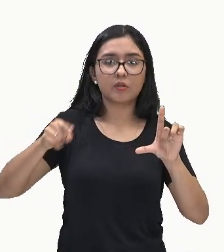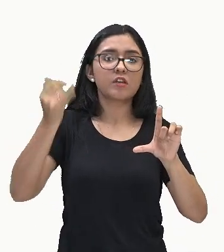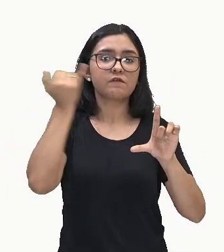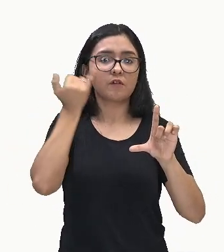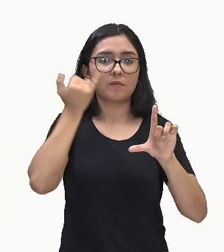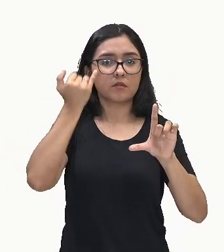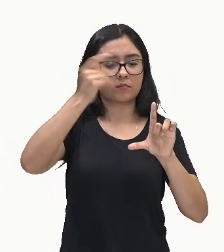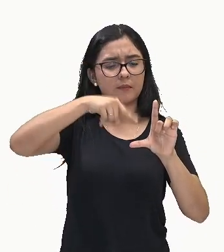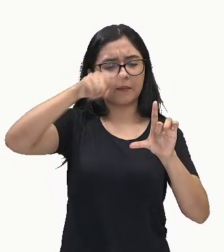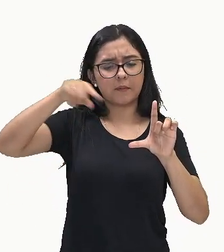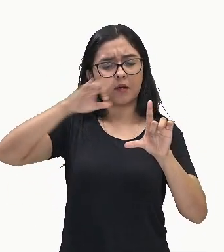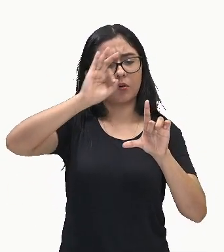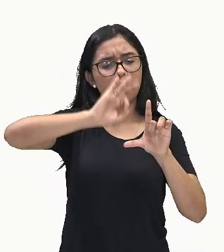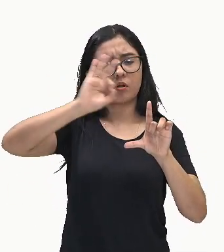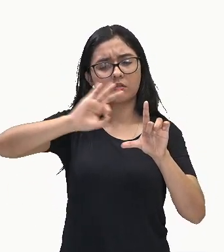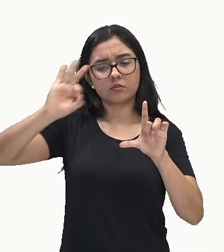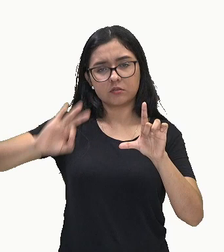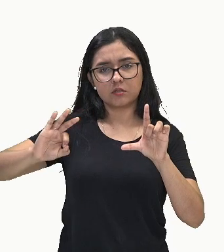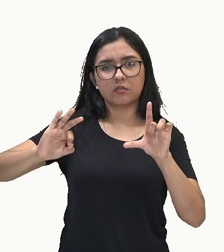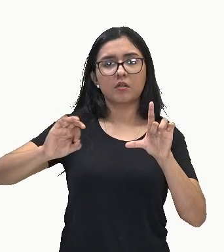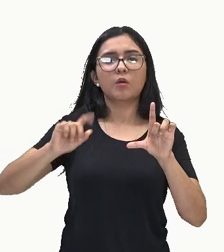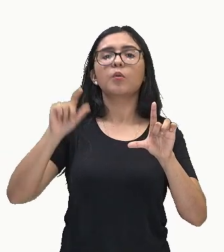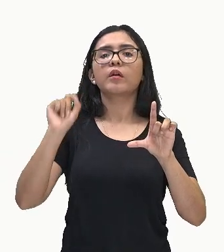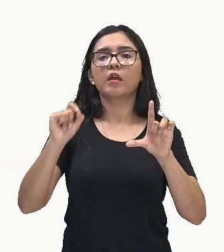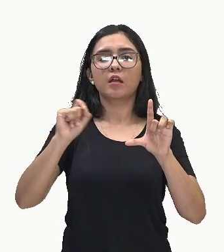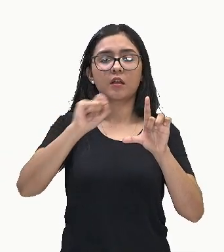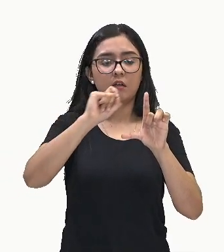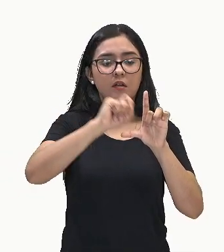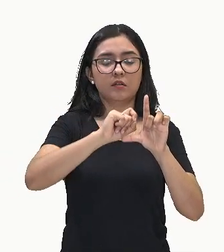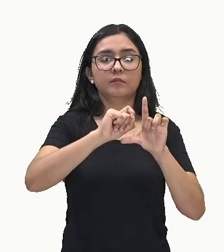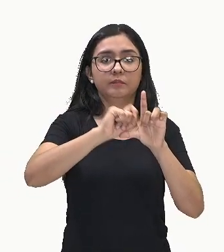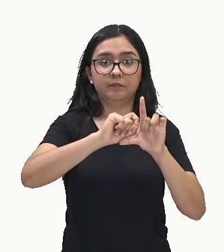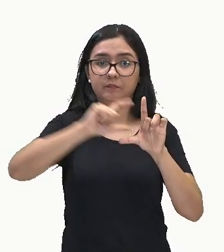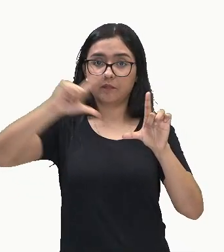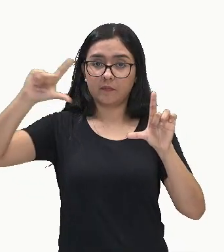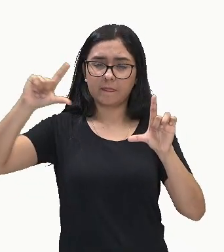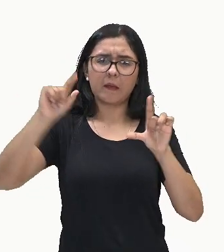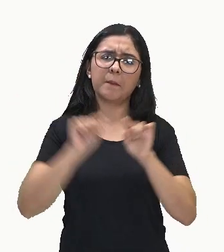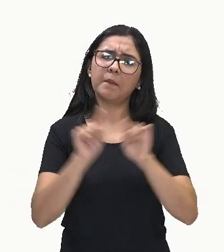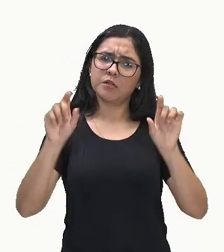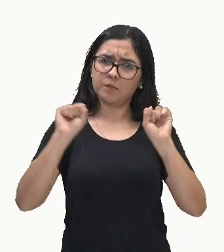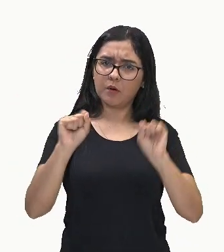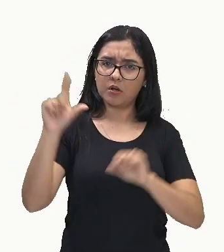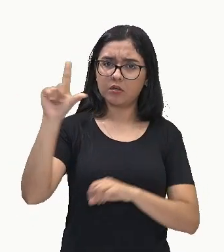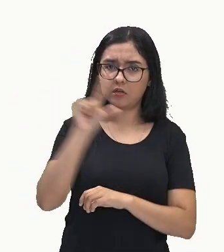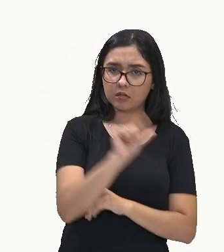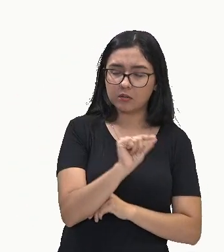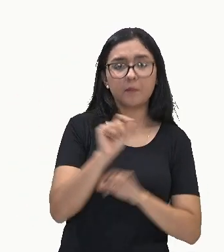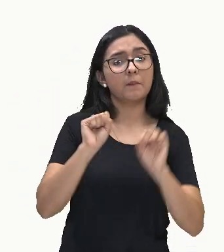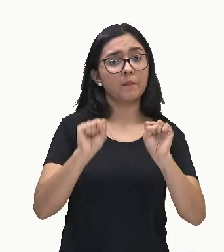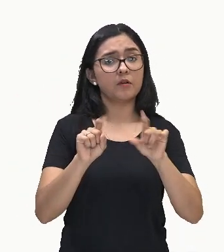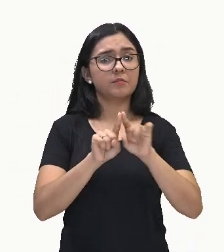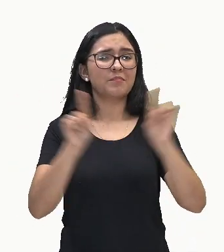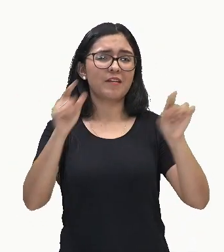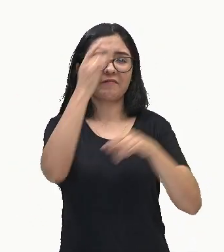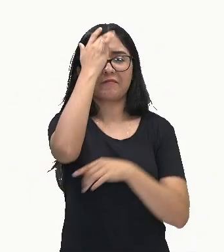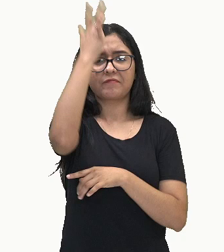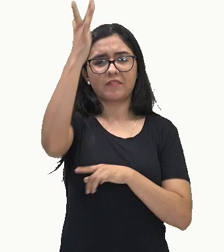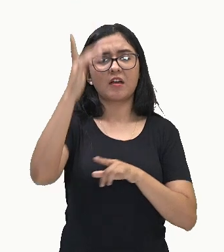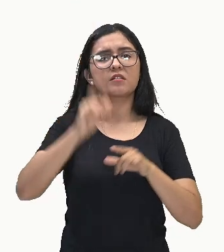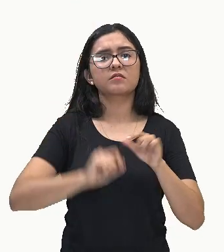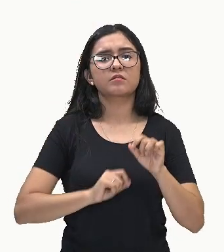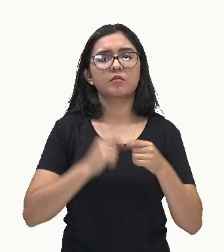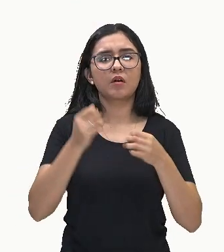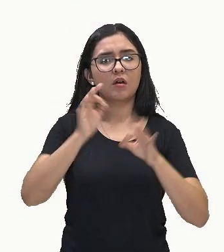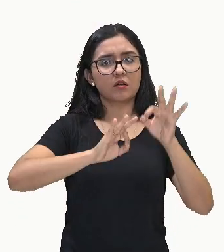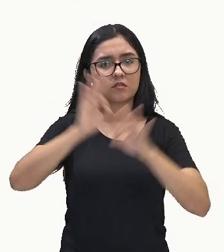isso né colocarlos eles em forma crescente Professor poderia ser decrescente poderia mas é mais fácil de trabalhar